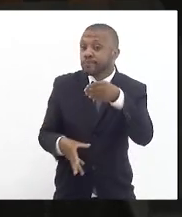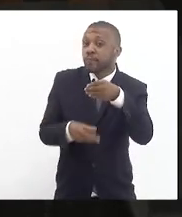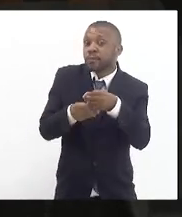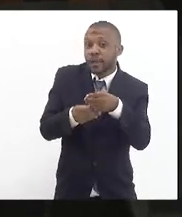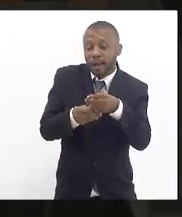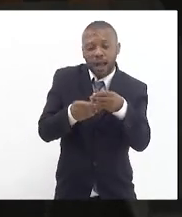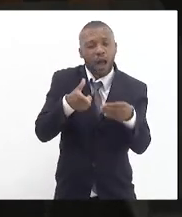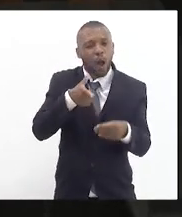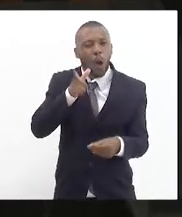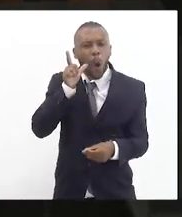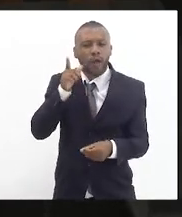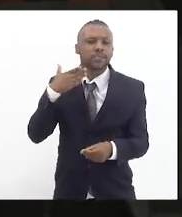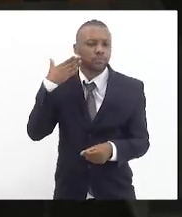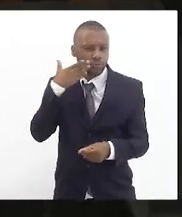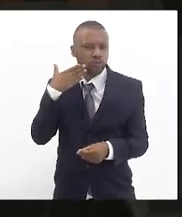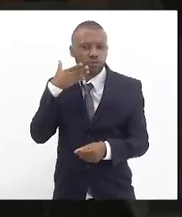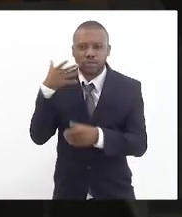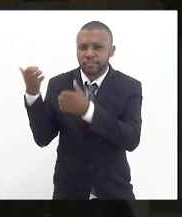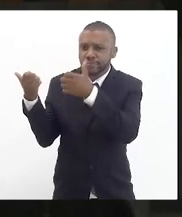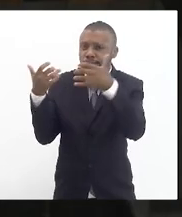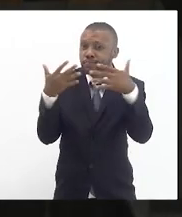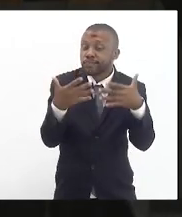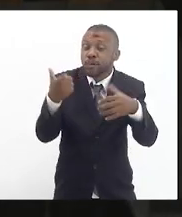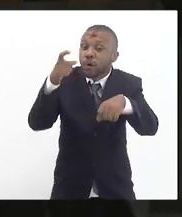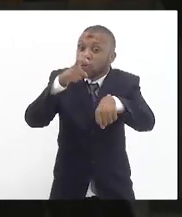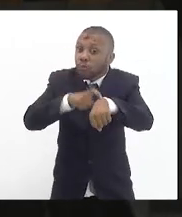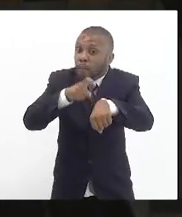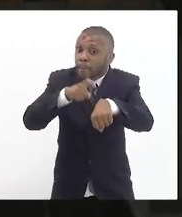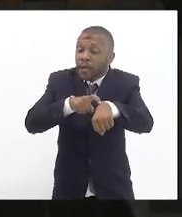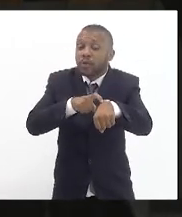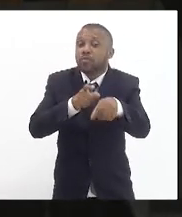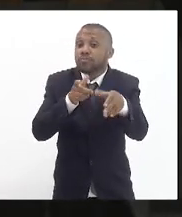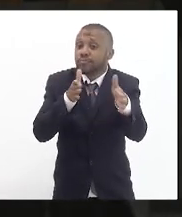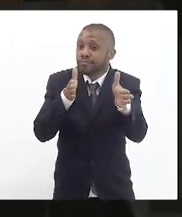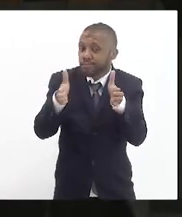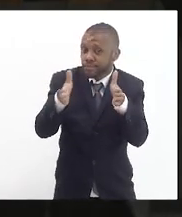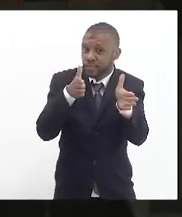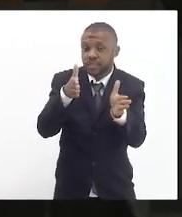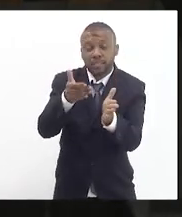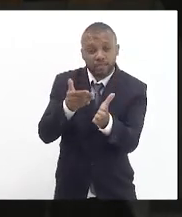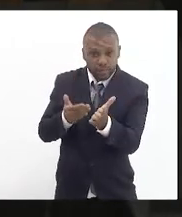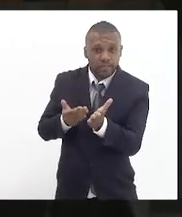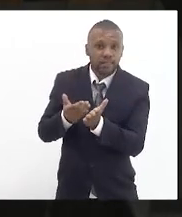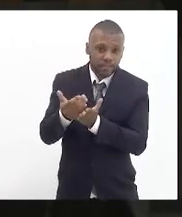discurso de ontem no expediente Inicial